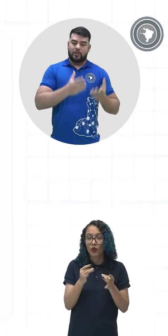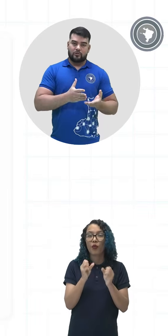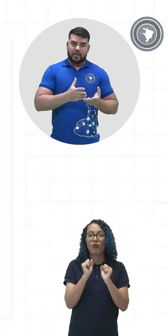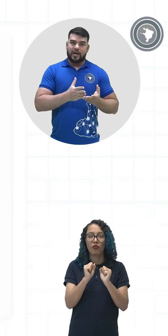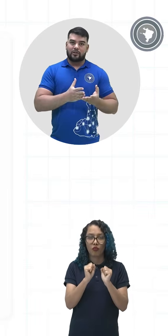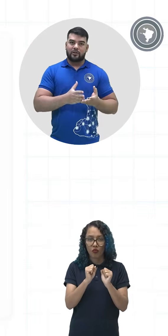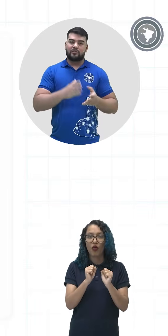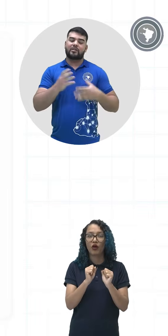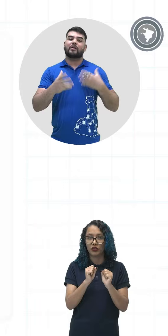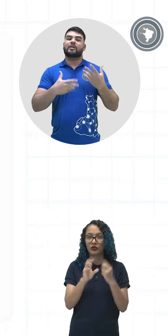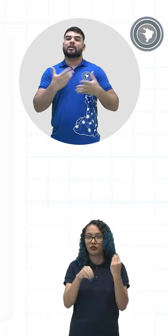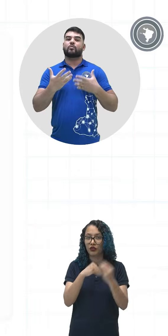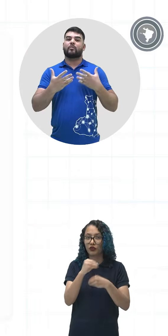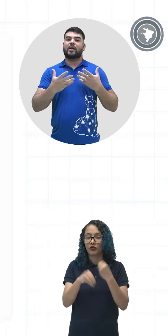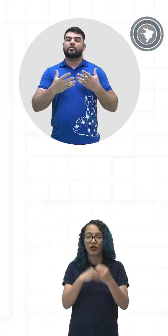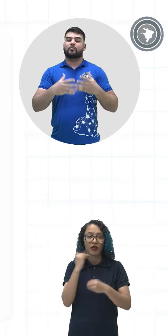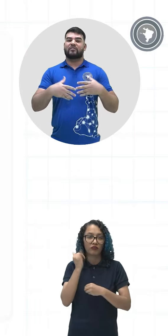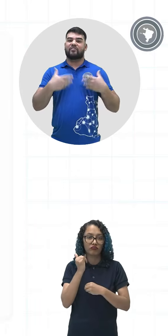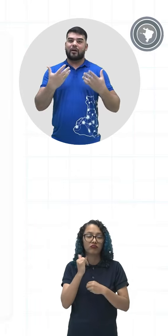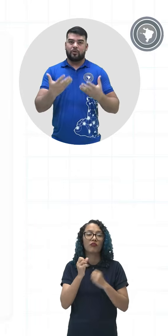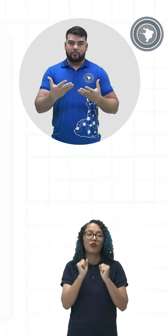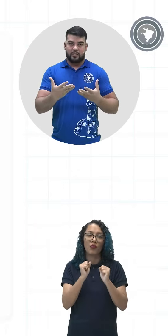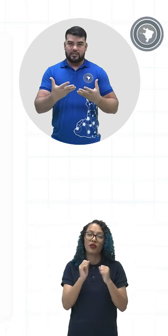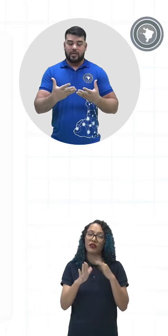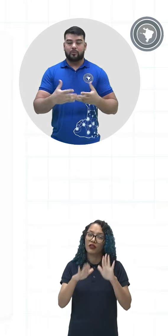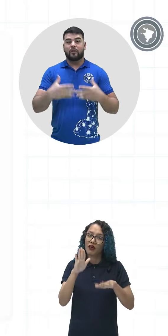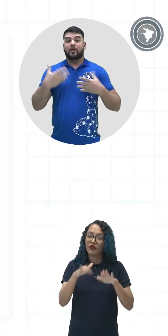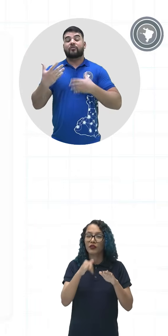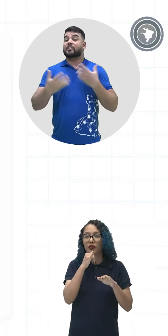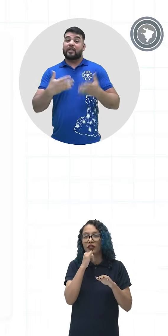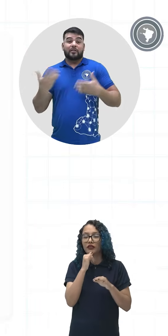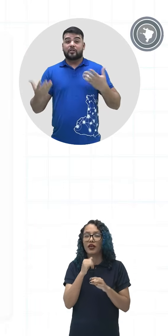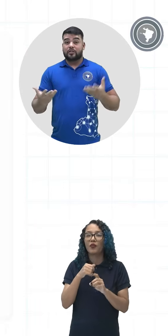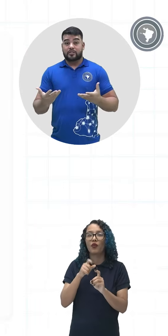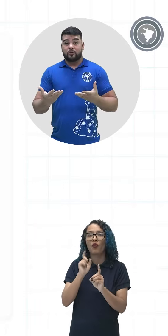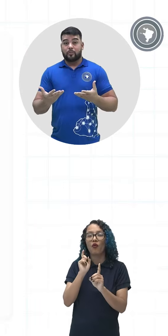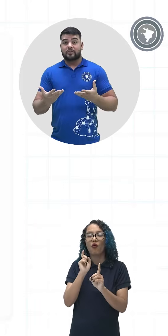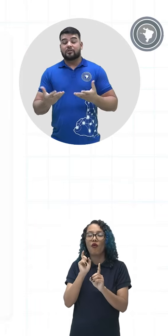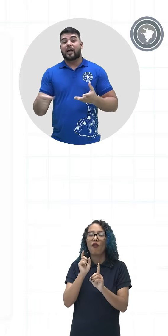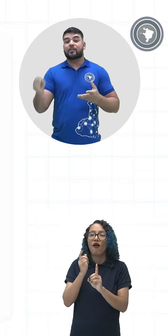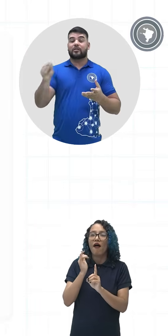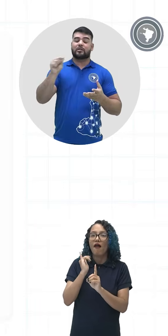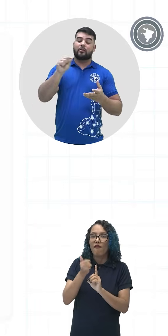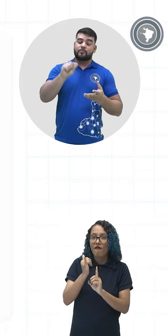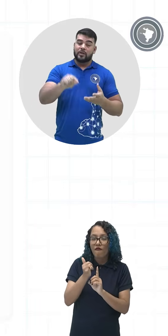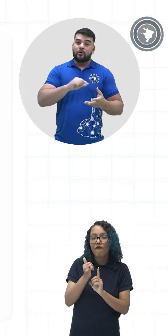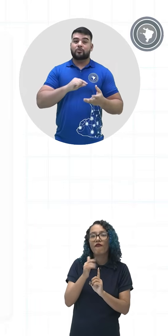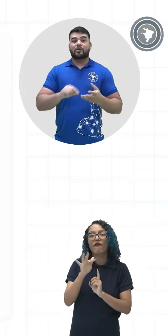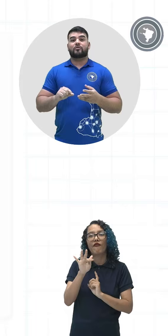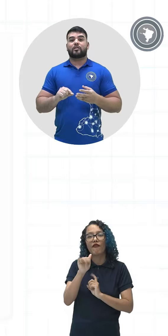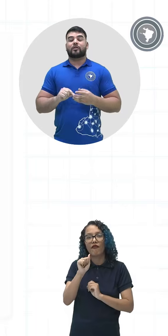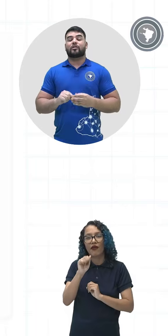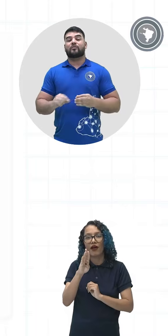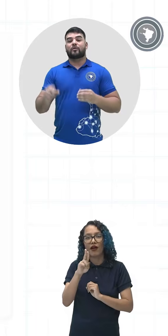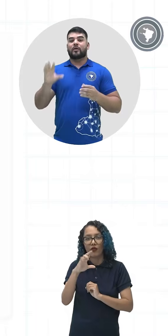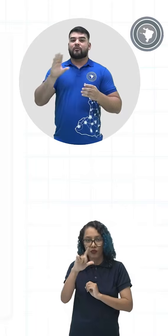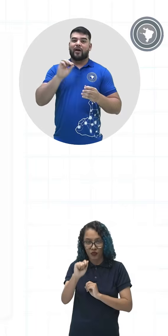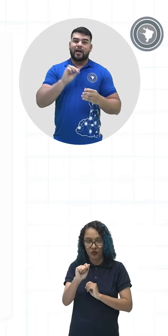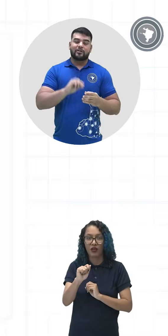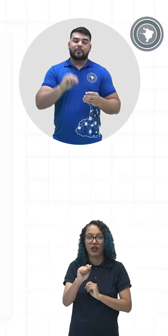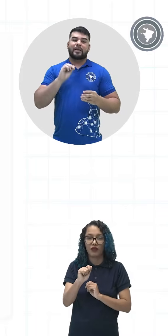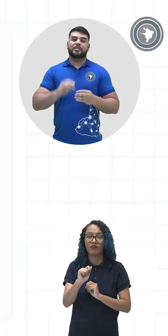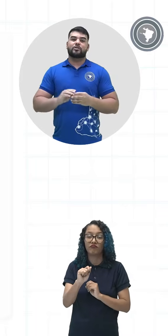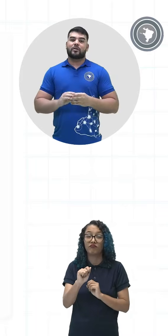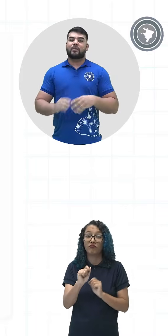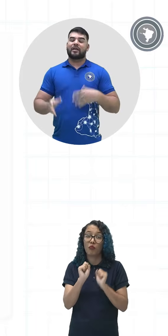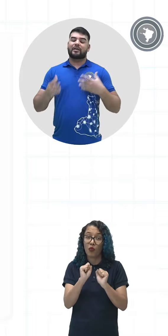com o texto narrativo. Em determinados momentos, numa fábula, por exemplo, você tem a descrição do personagem. Então, o texto descritivo